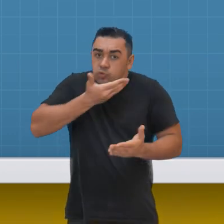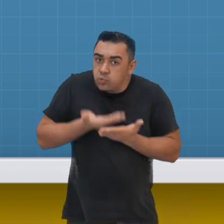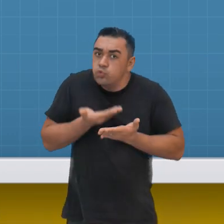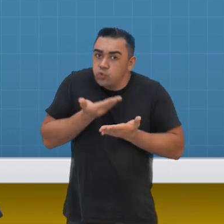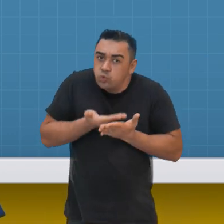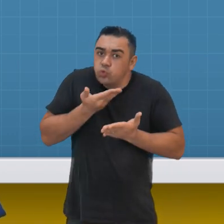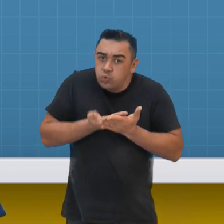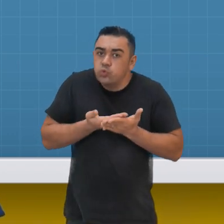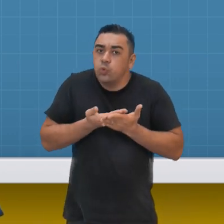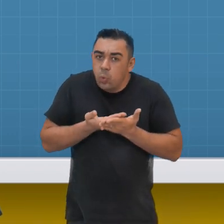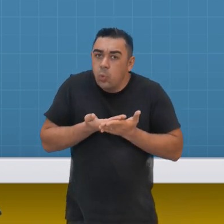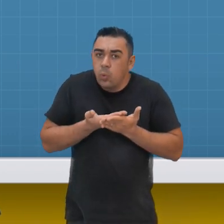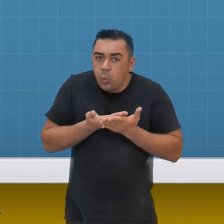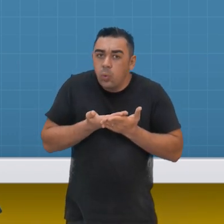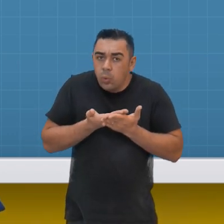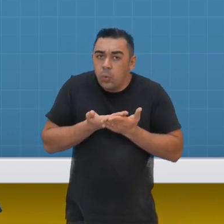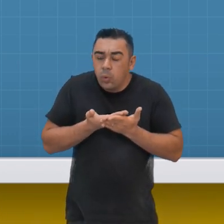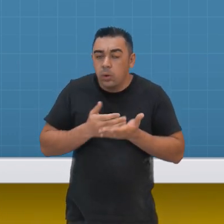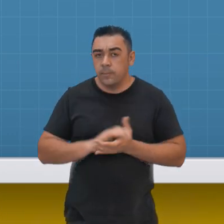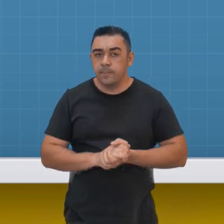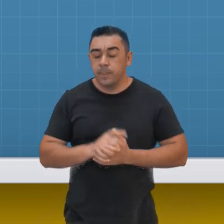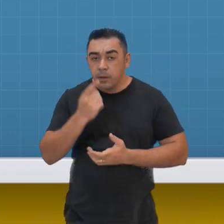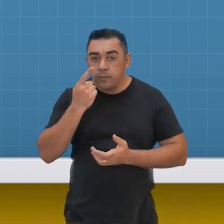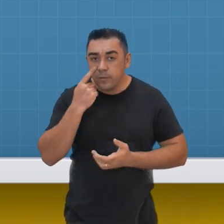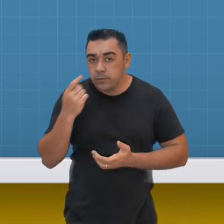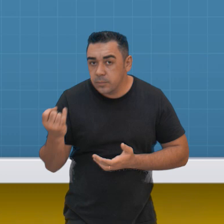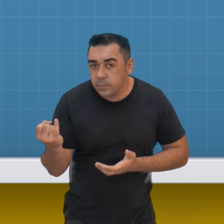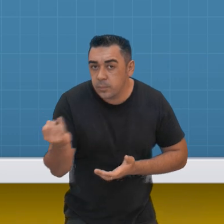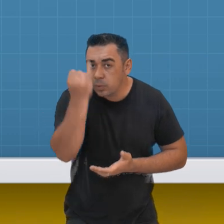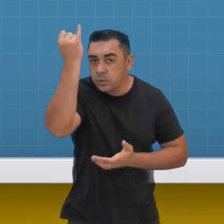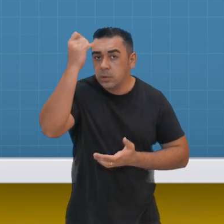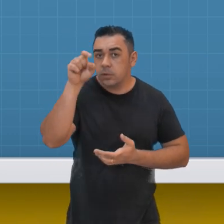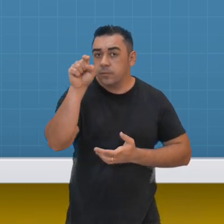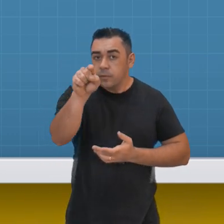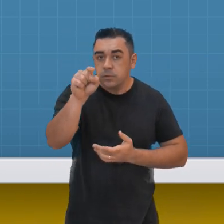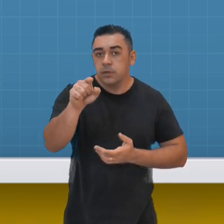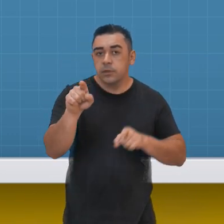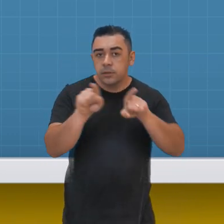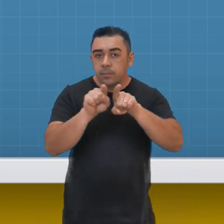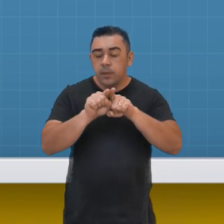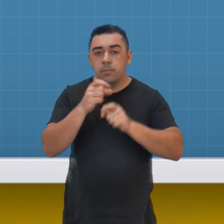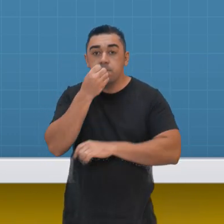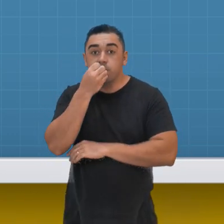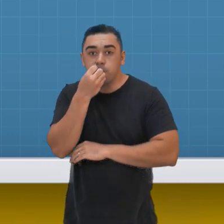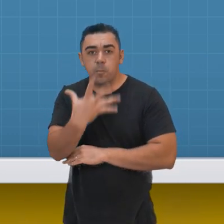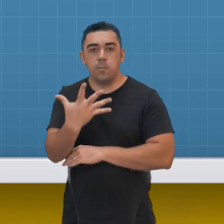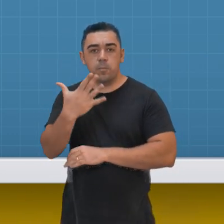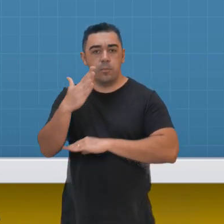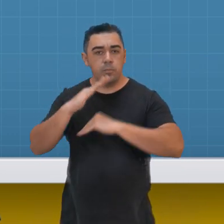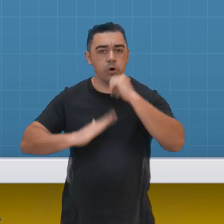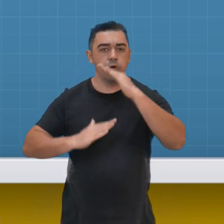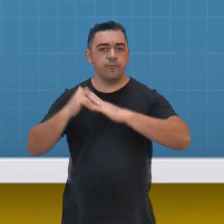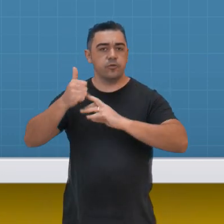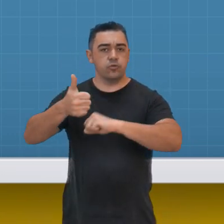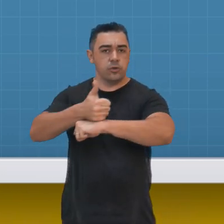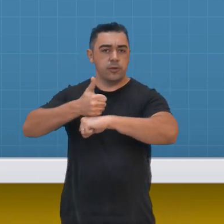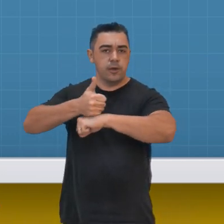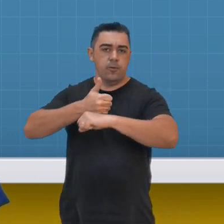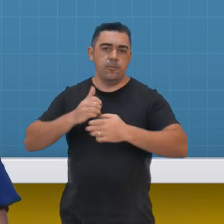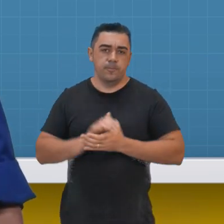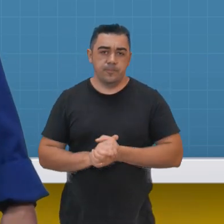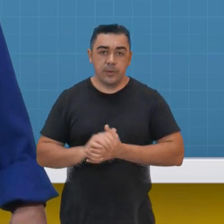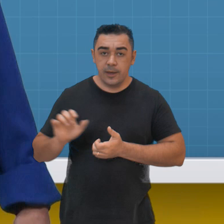estudaram muito tempo para isso. E olha a importância das pessoas serem bons profissionais,